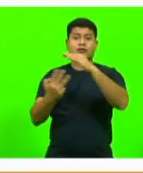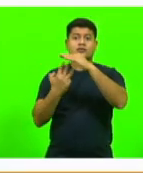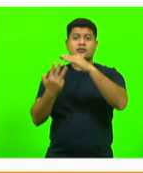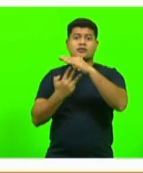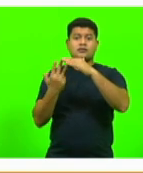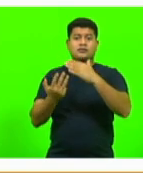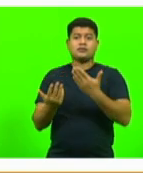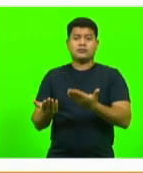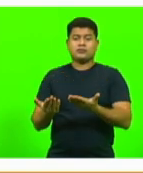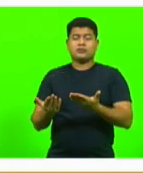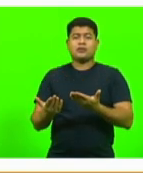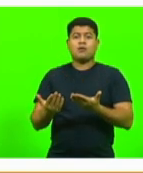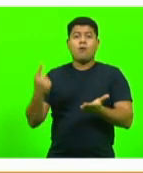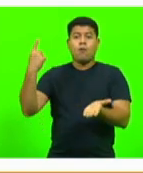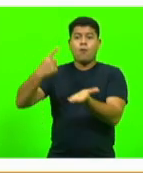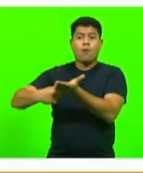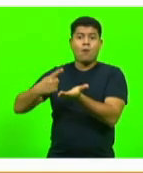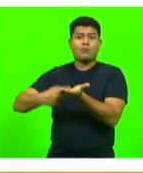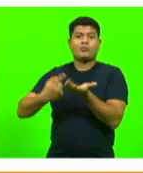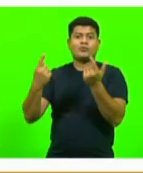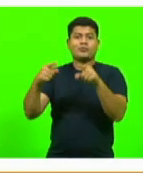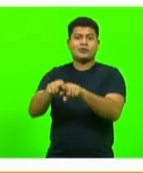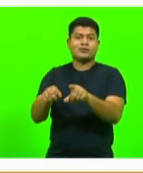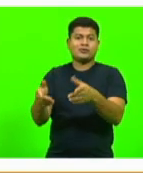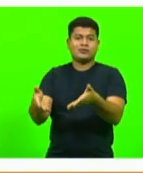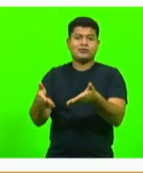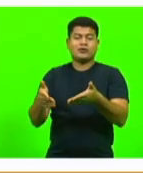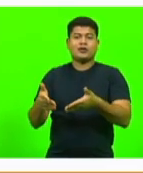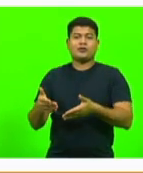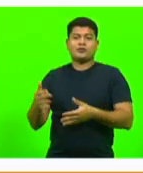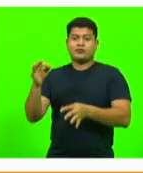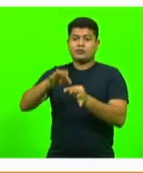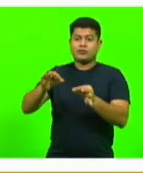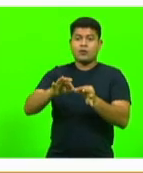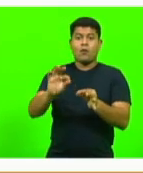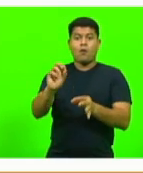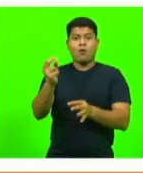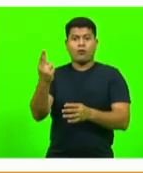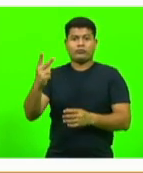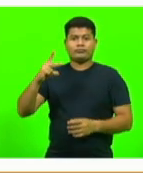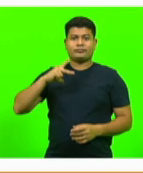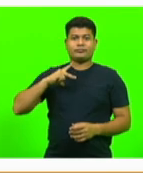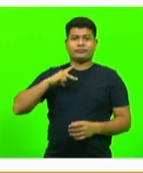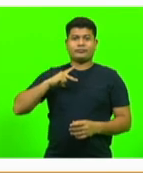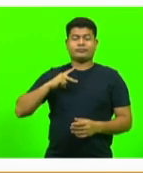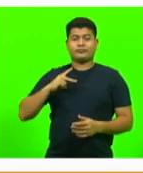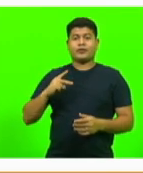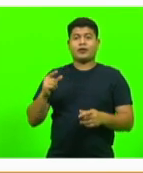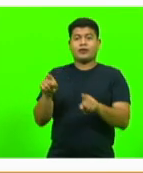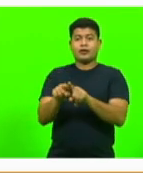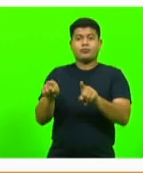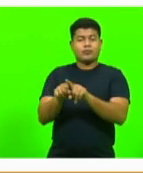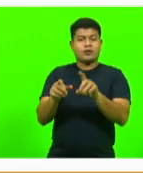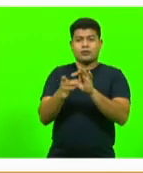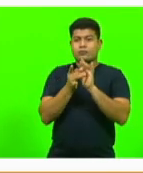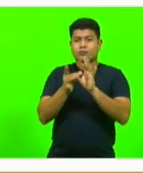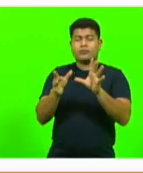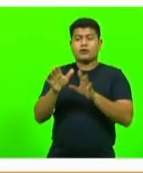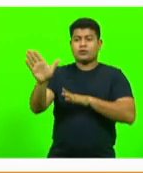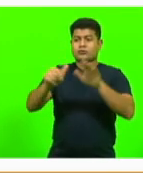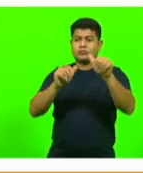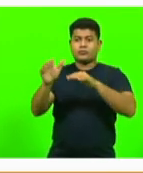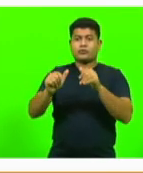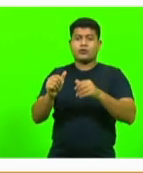firmar e instrumentos de cooperação com entidades públicas e privadas autoriza a contratação de empresas